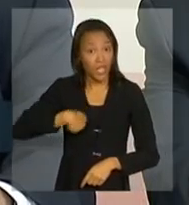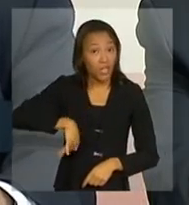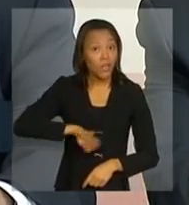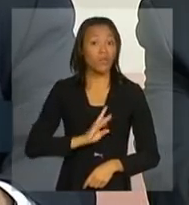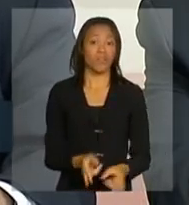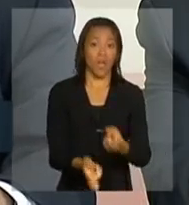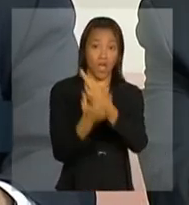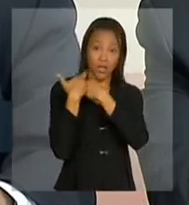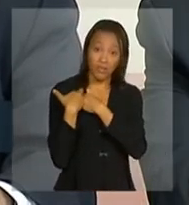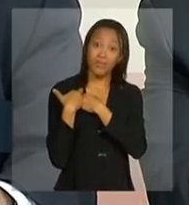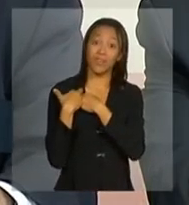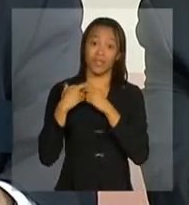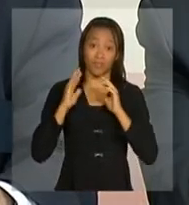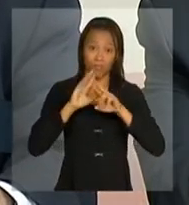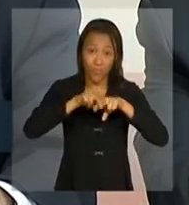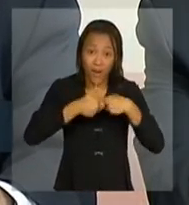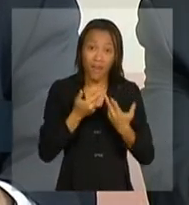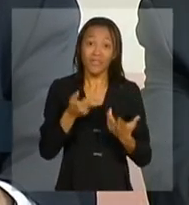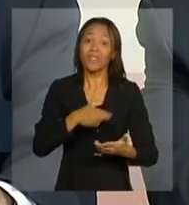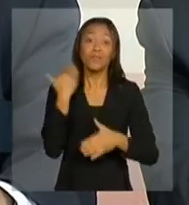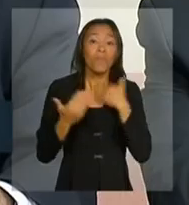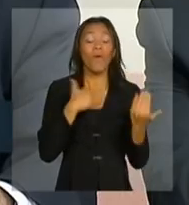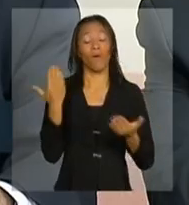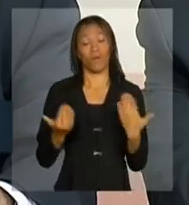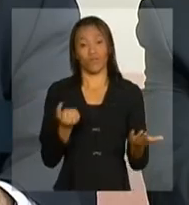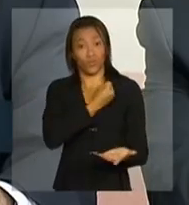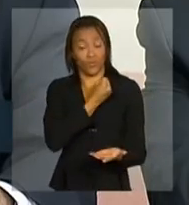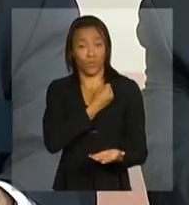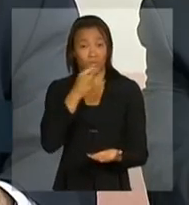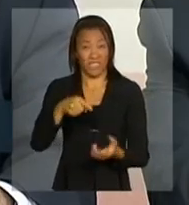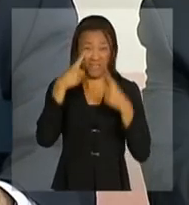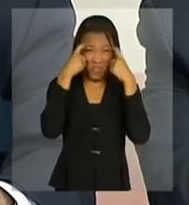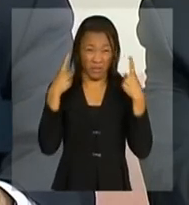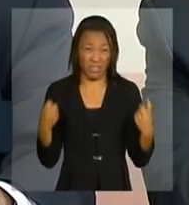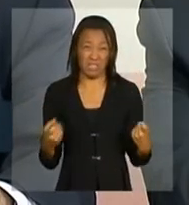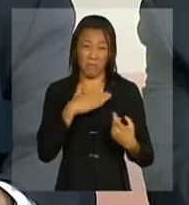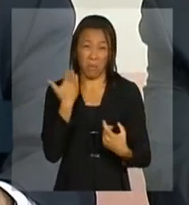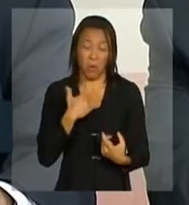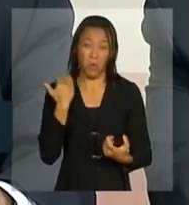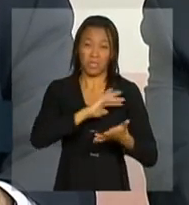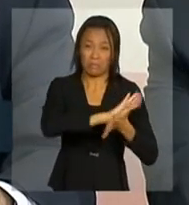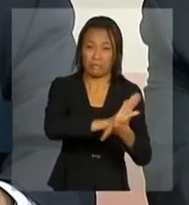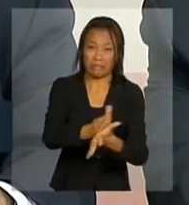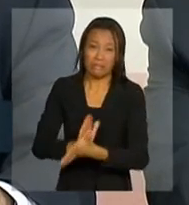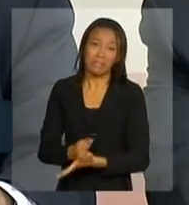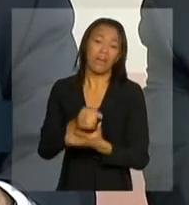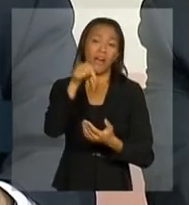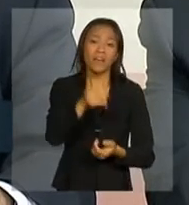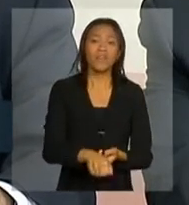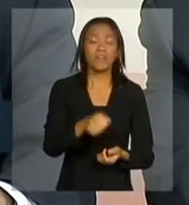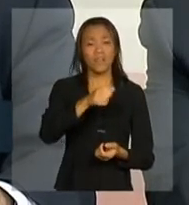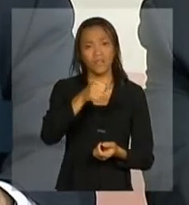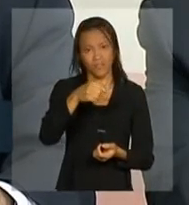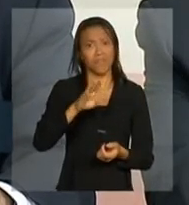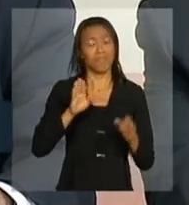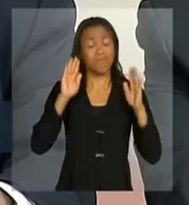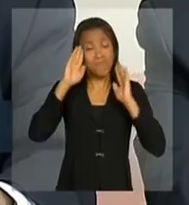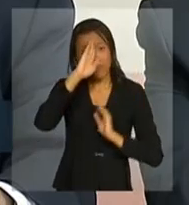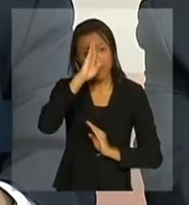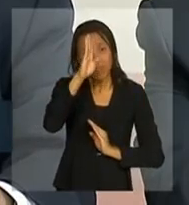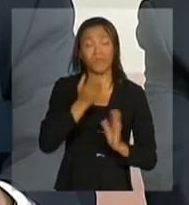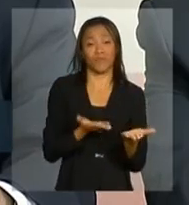perante esse fato. Os números da violência no Brasil, os números da violência contra a juventude e particularmente com a juventude negra,